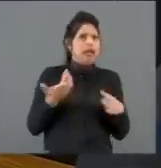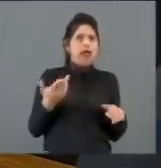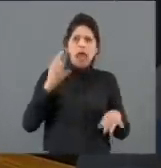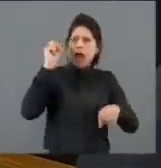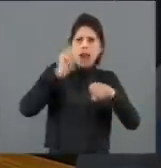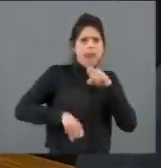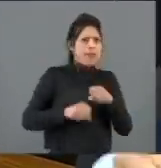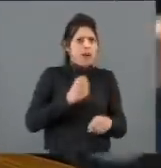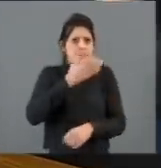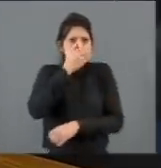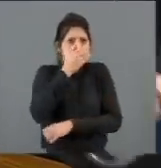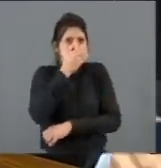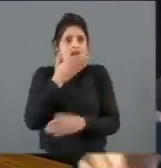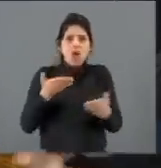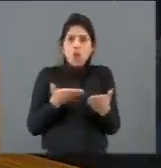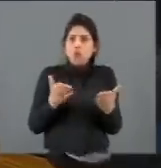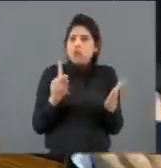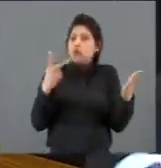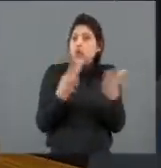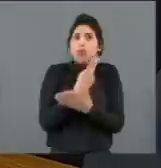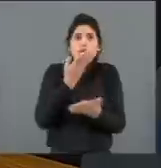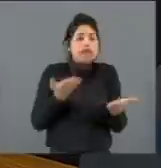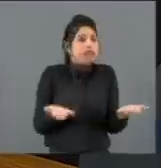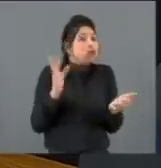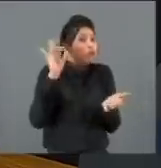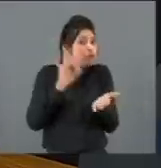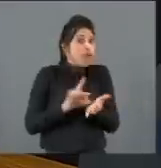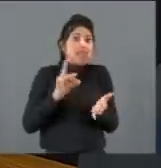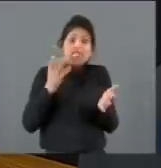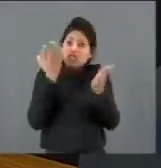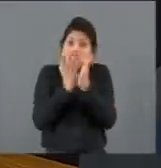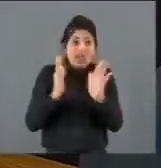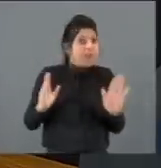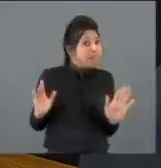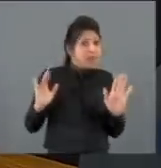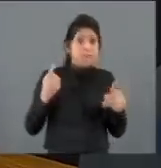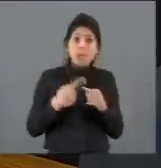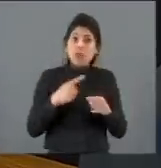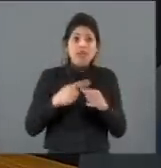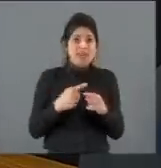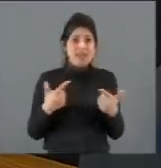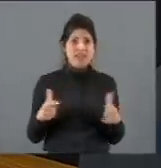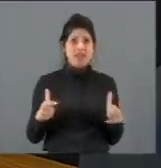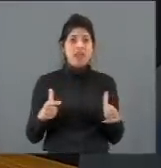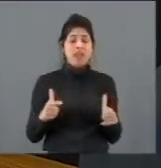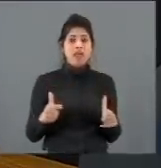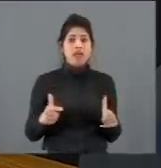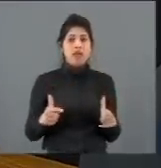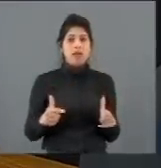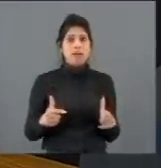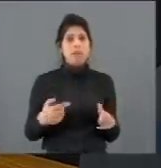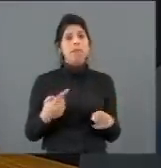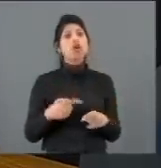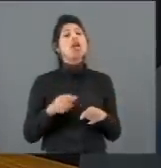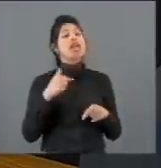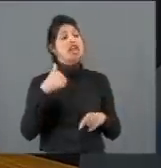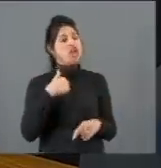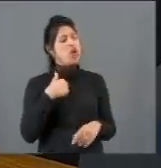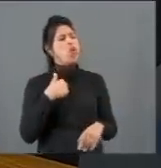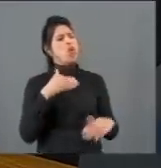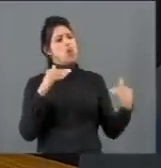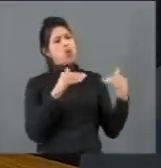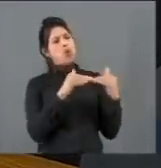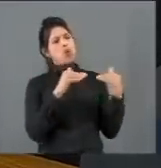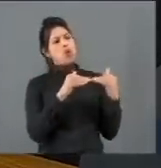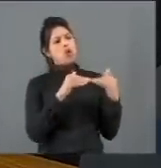Estuprá-la. E hoje o que aconteceu, né, a repercussão da fala do ministro Luiz Roberto Barroso, senador Magno Malta, eu quero concordar com Vossa Excelência em